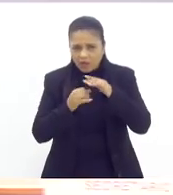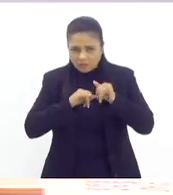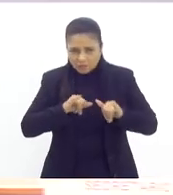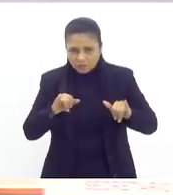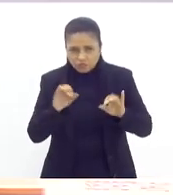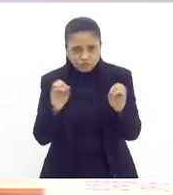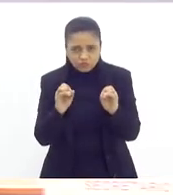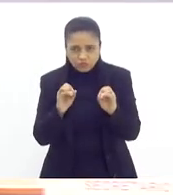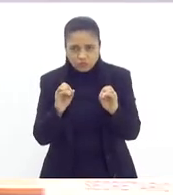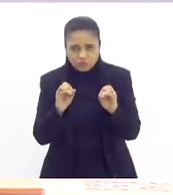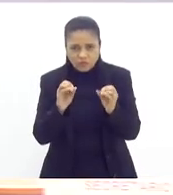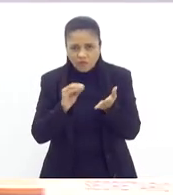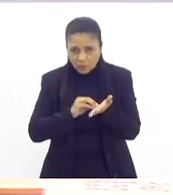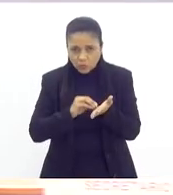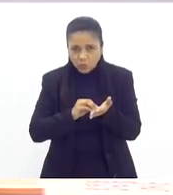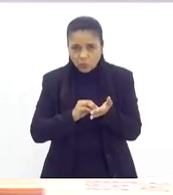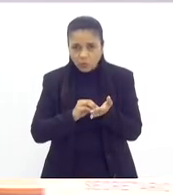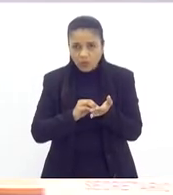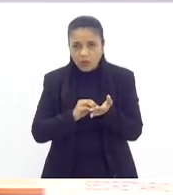Hein?